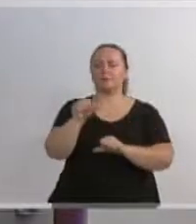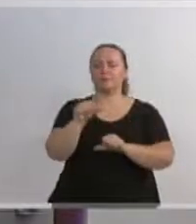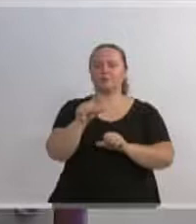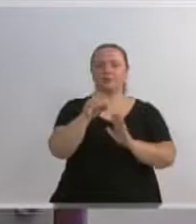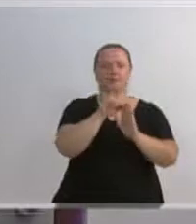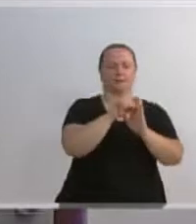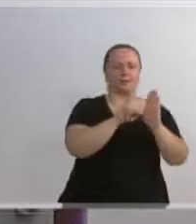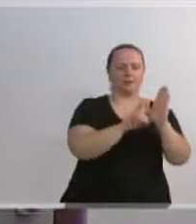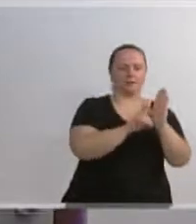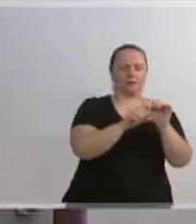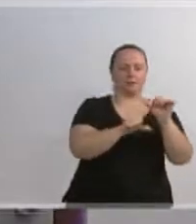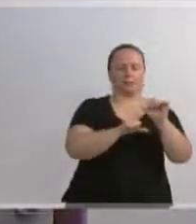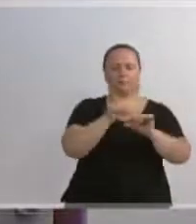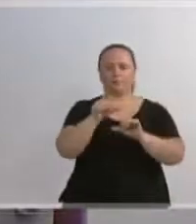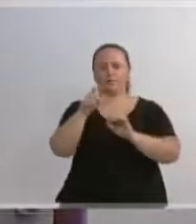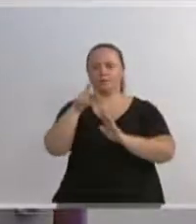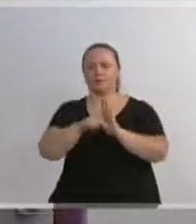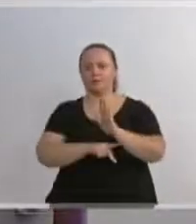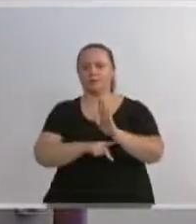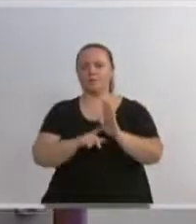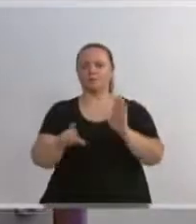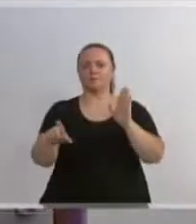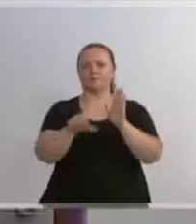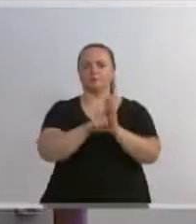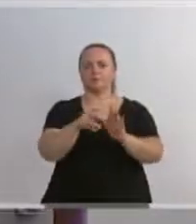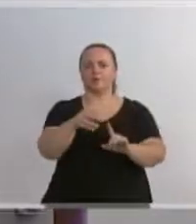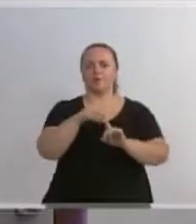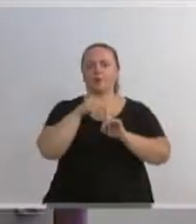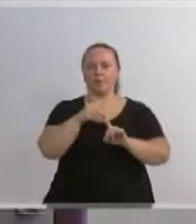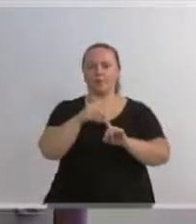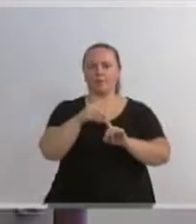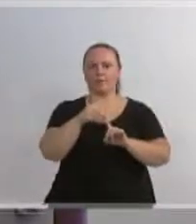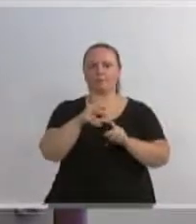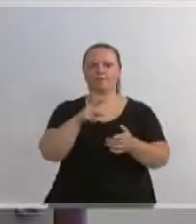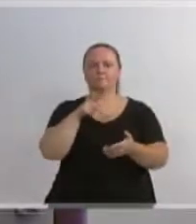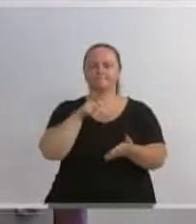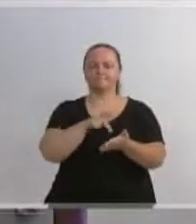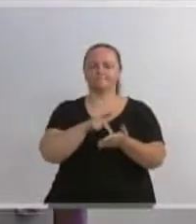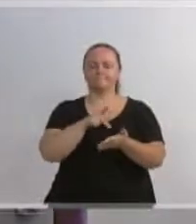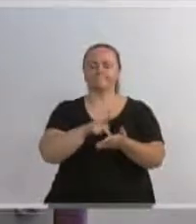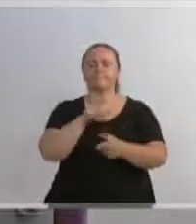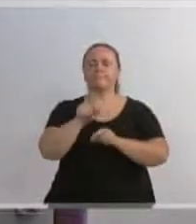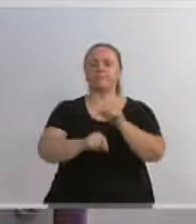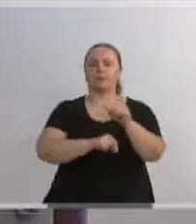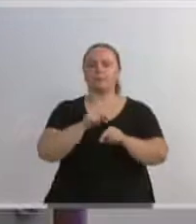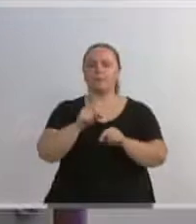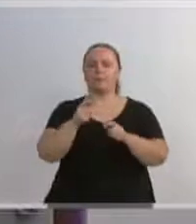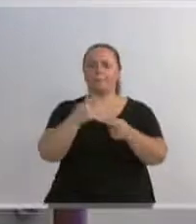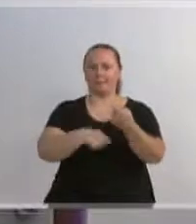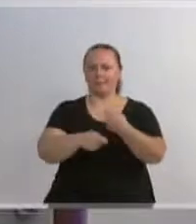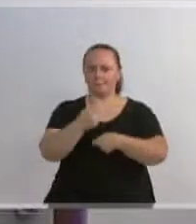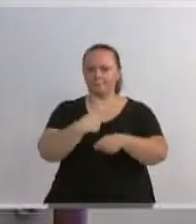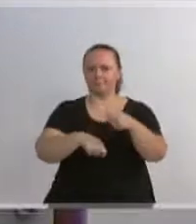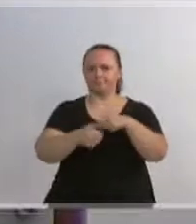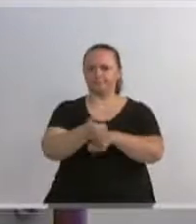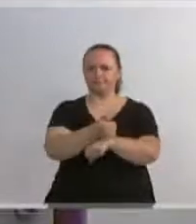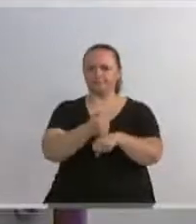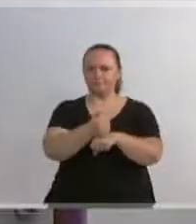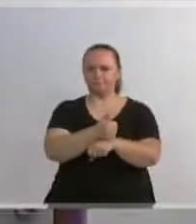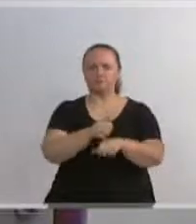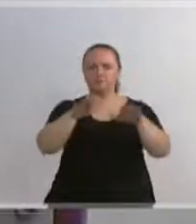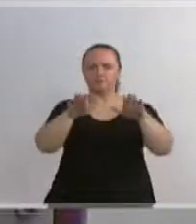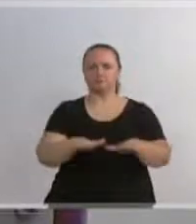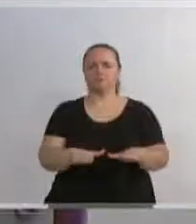O que aconteceu? Até vou ler aqui. Parágrafo único. A manutenção dos cobradores será